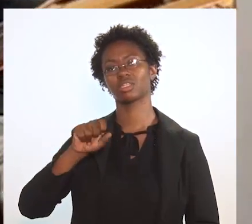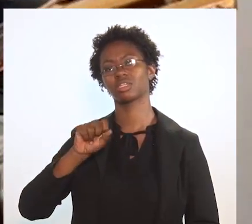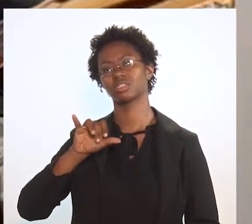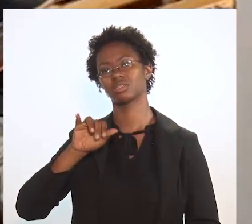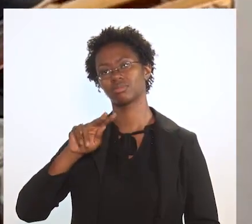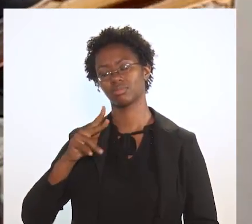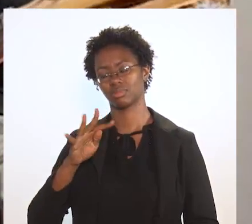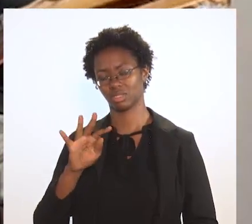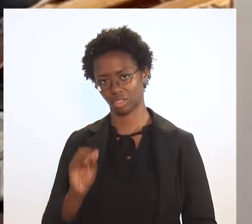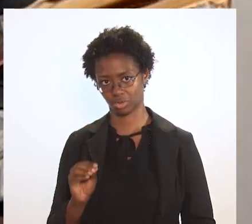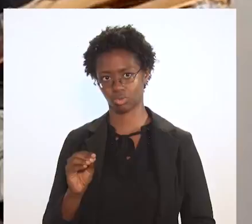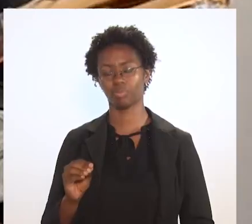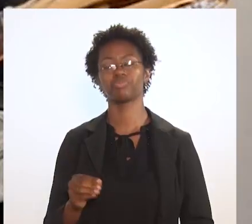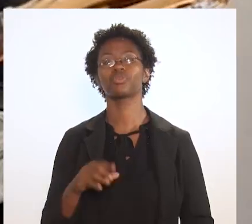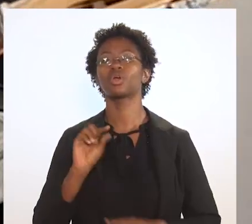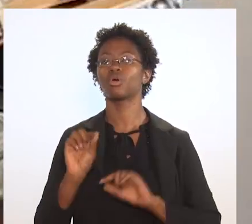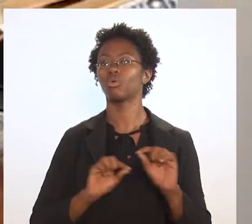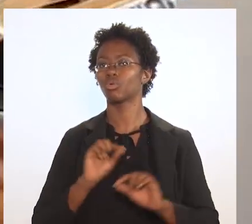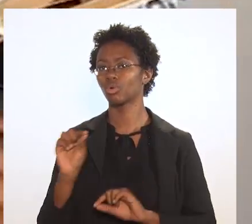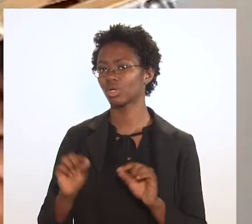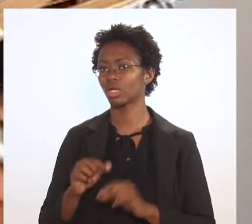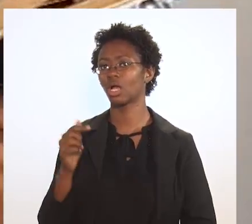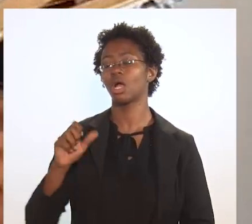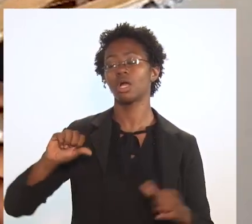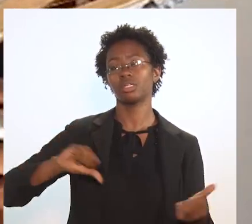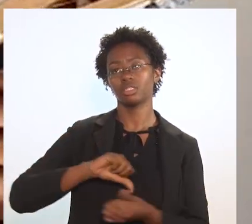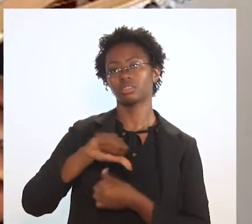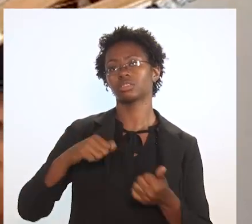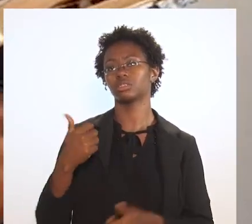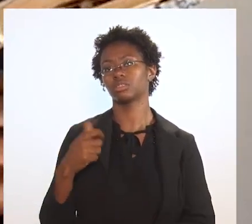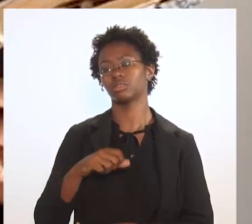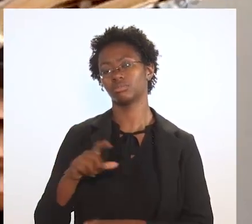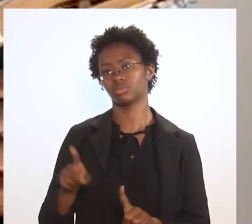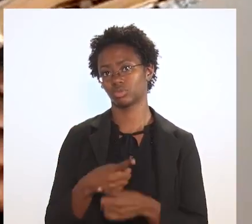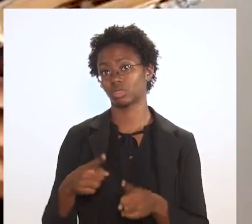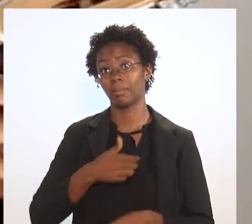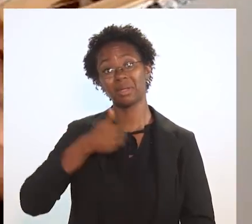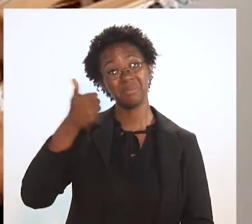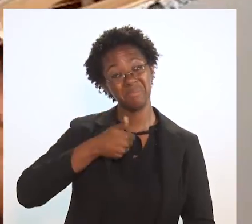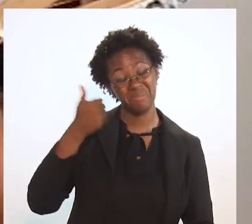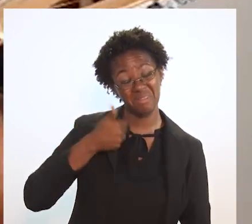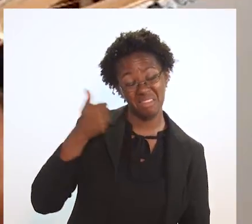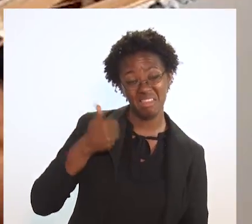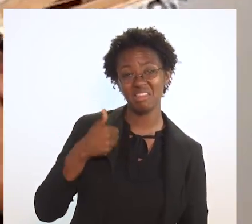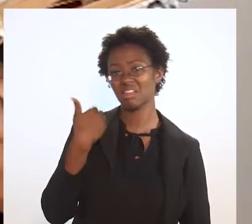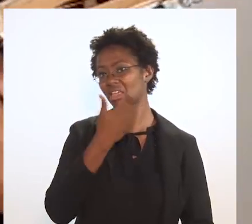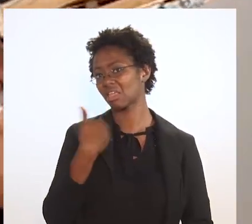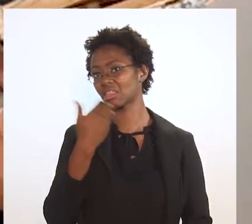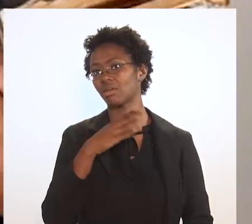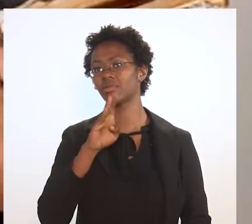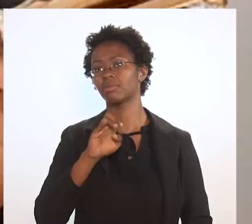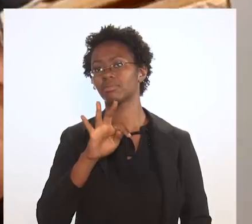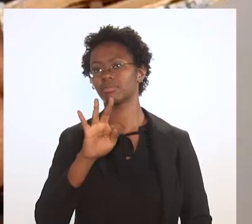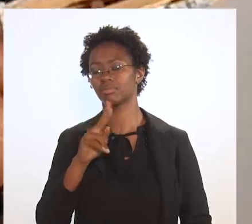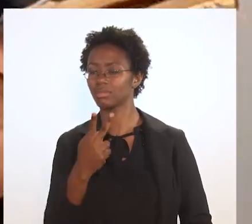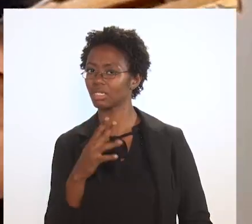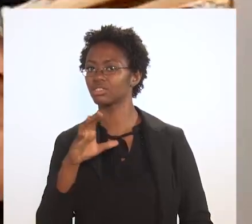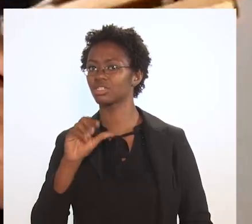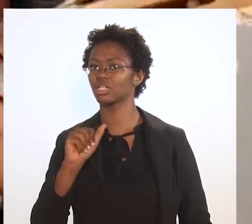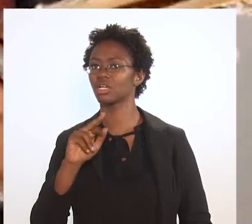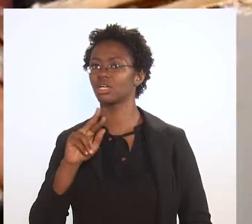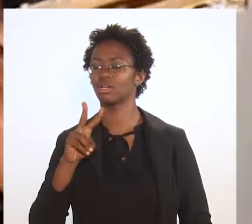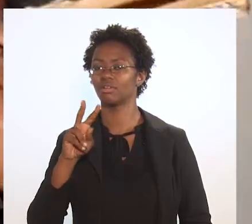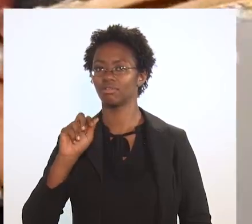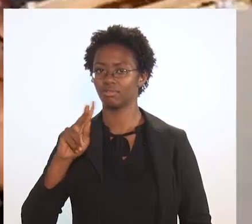que é o Everaldo Cruz. Era uma regravação. E essa música foi... A primeira gravação foi com a Beth Carvalho. Samba